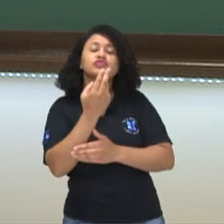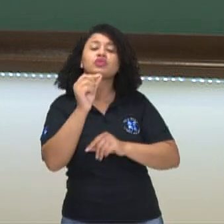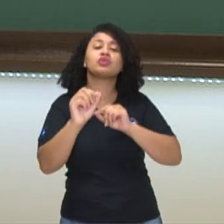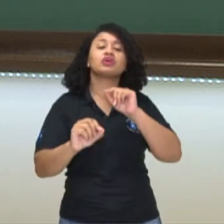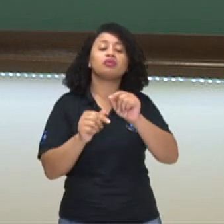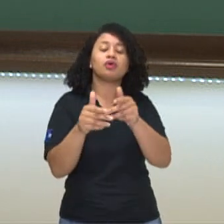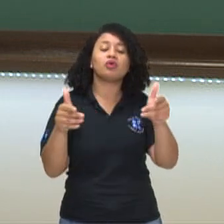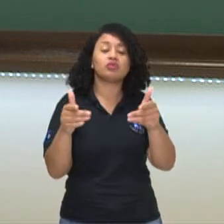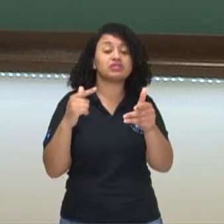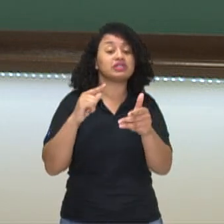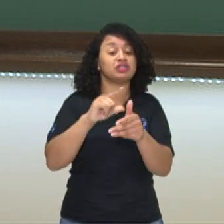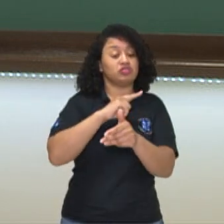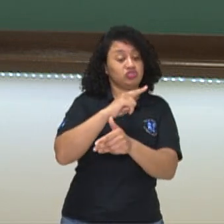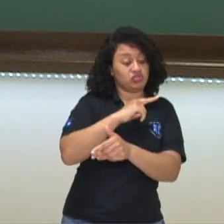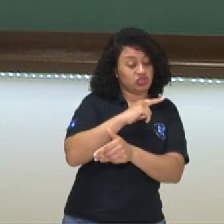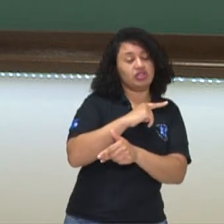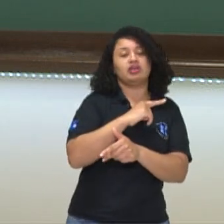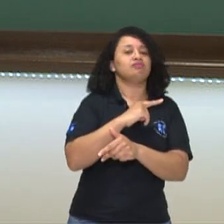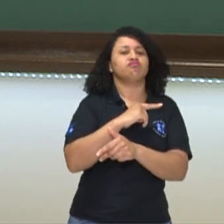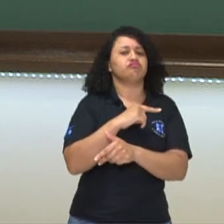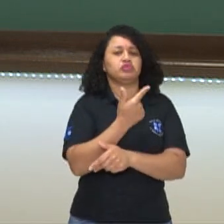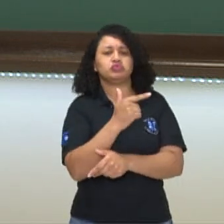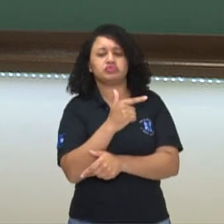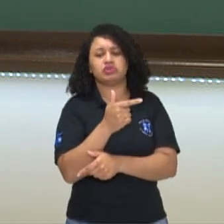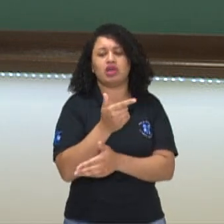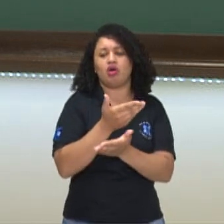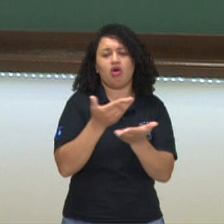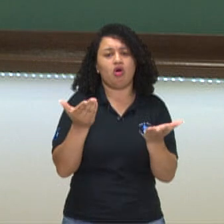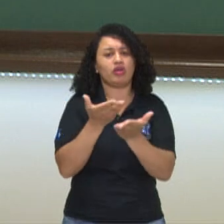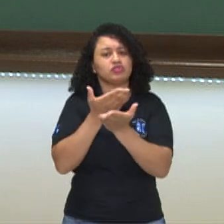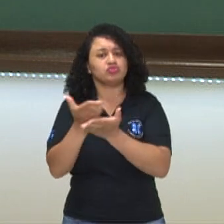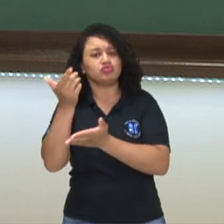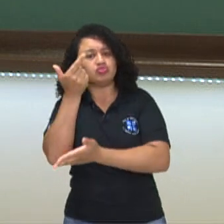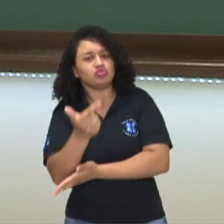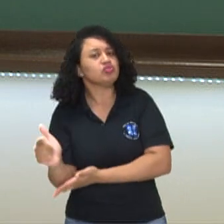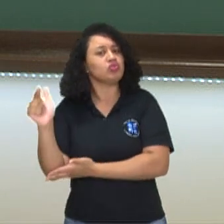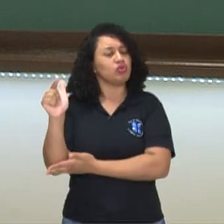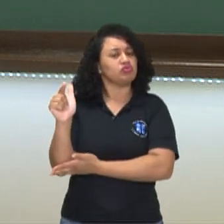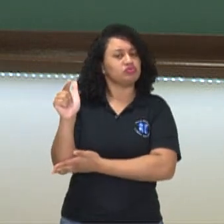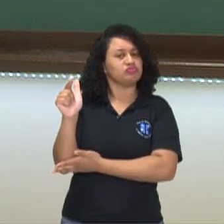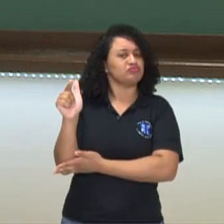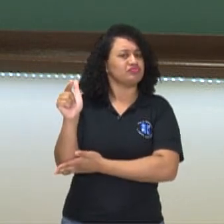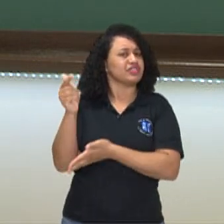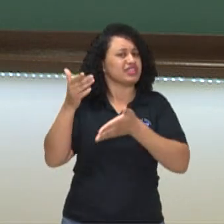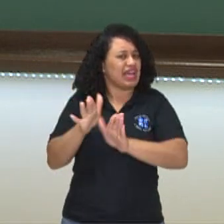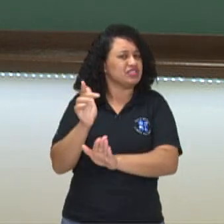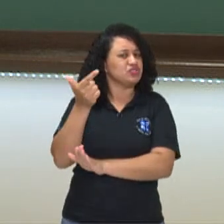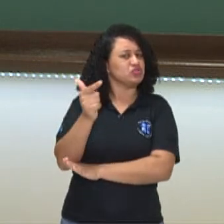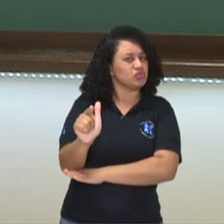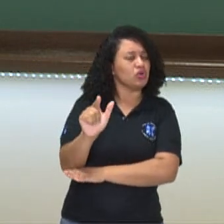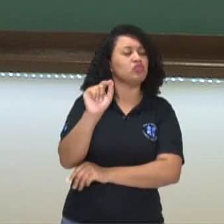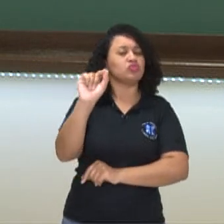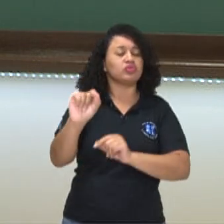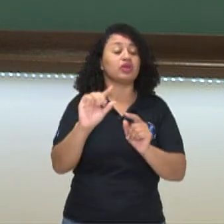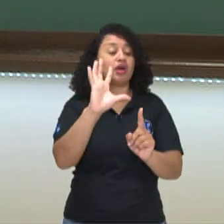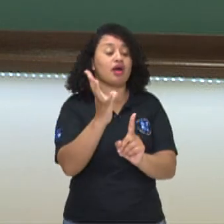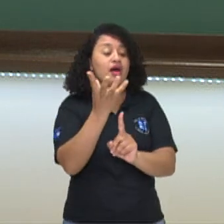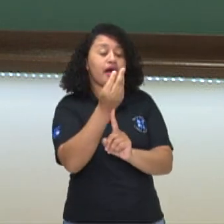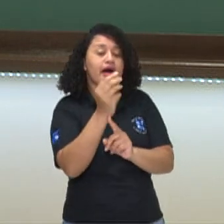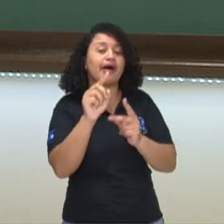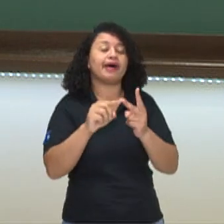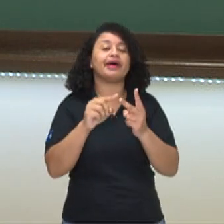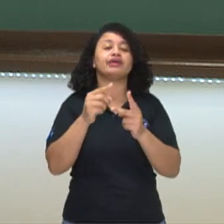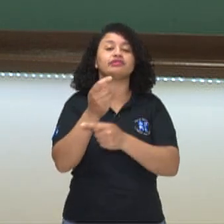existia, deixou de existir por um tempo e agora ele está renascendo. É o renascimento das artes, do comércio,